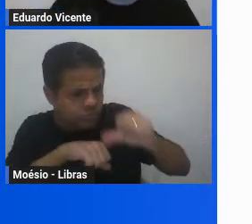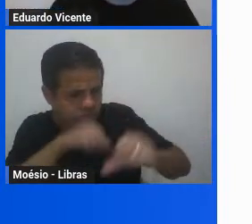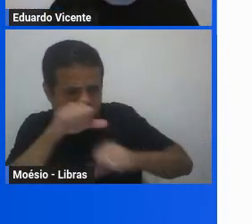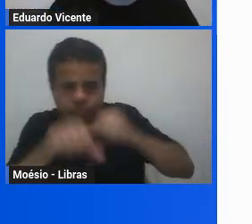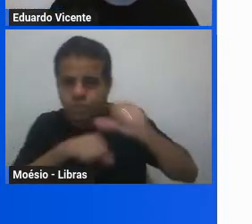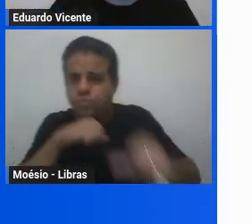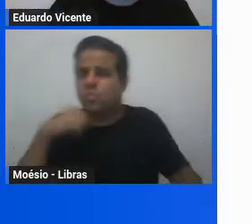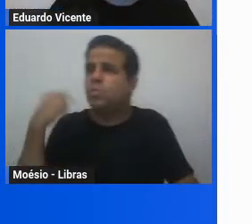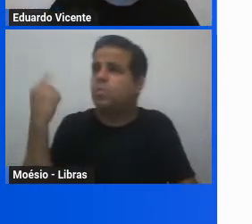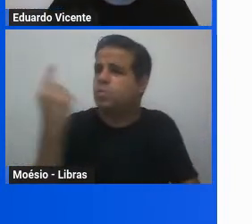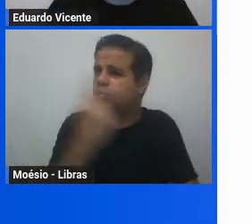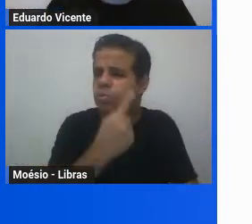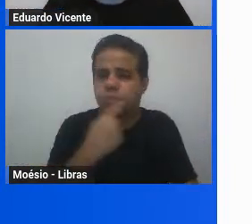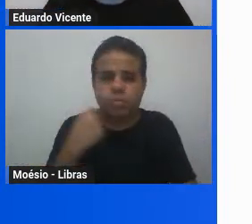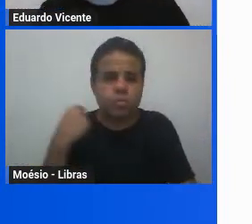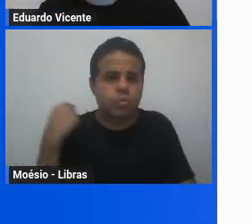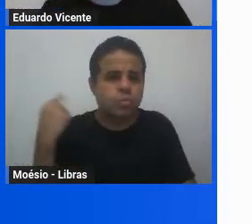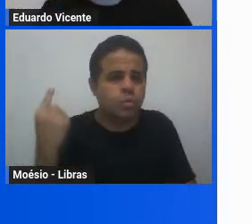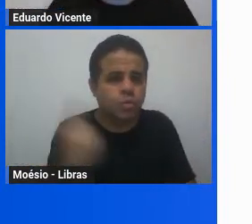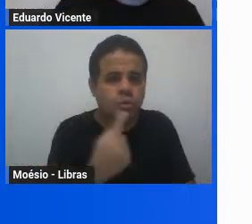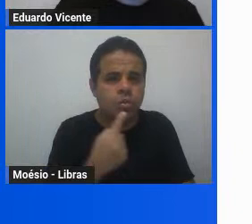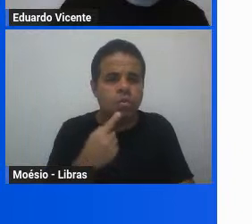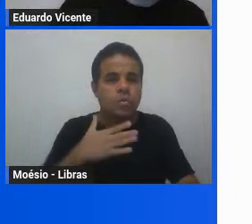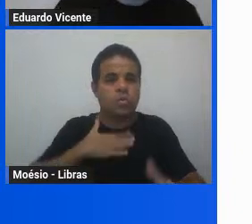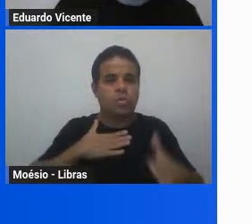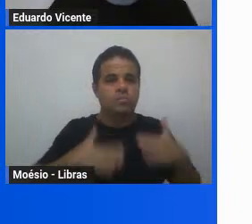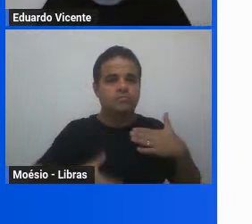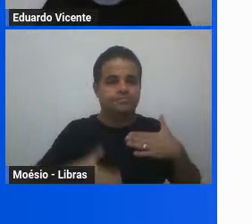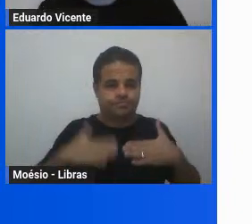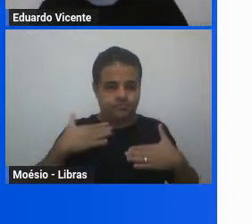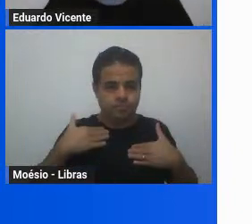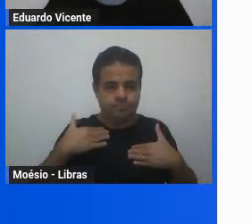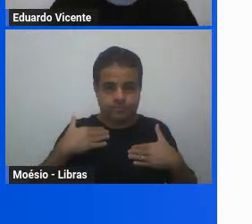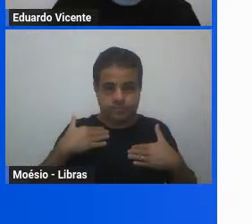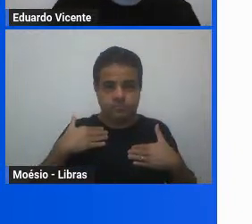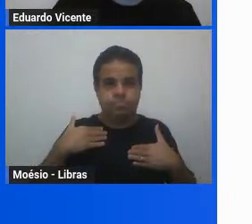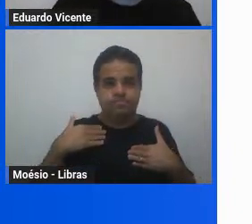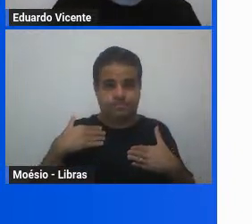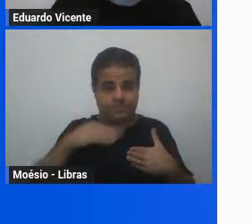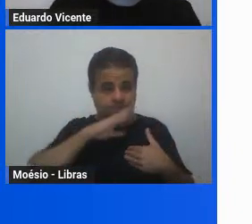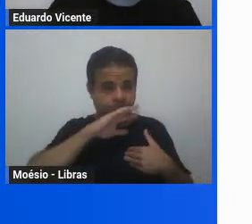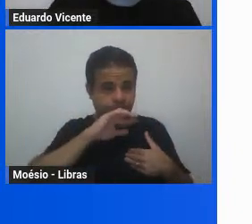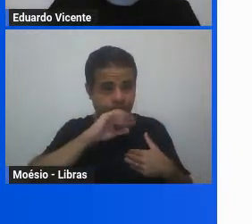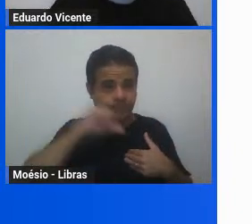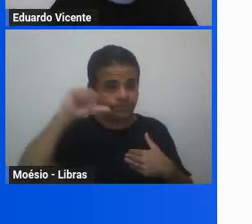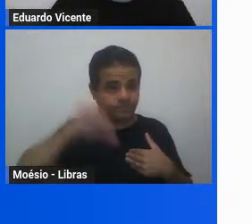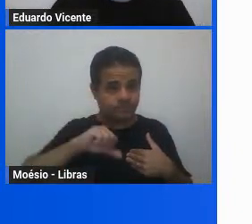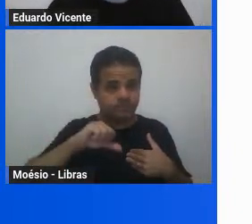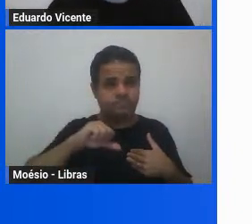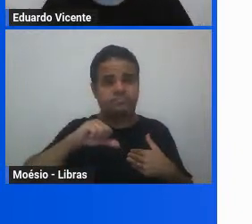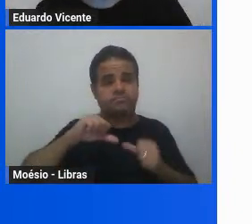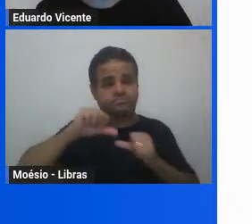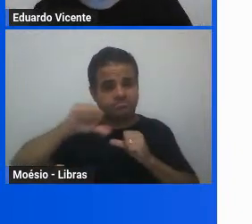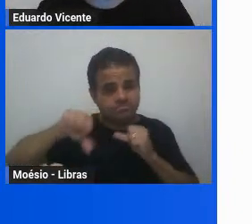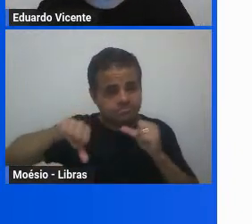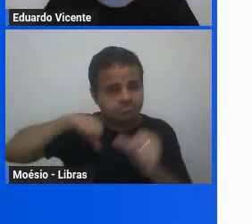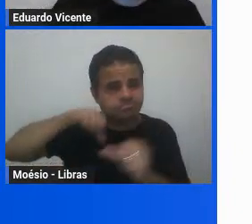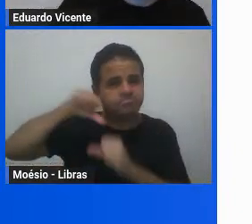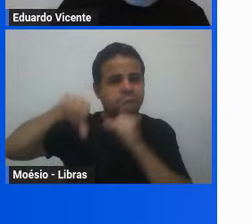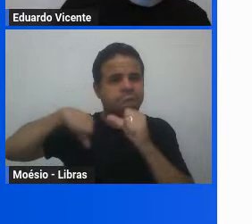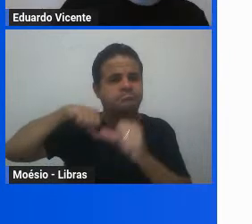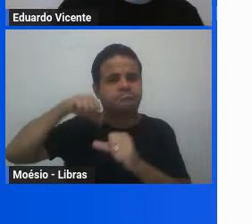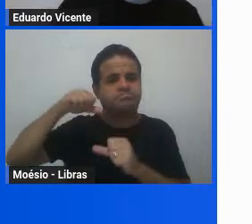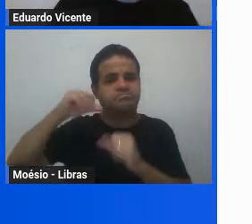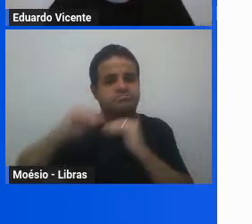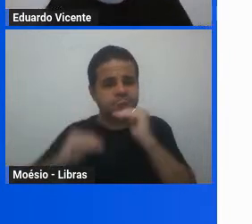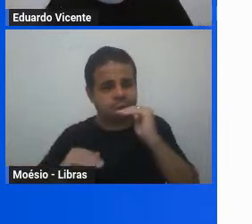rodando. Parece que meu corpo está balançando e vai oscilando, né? Para cima, para